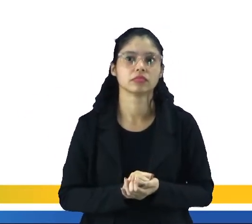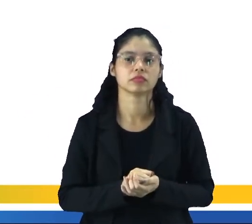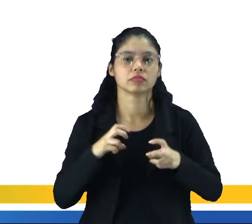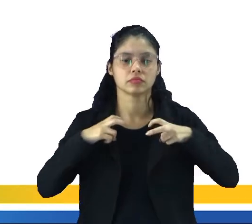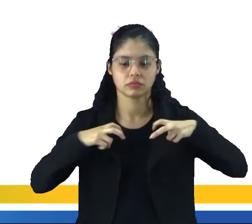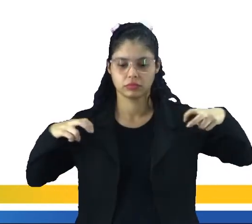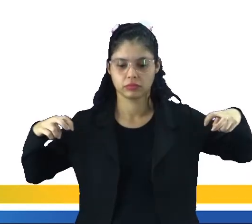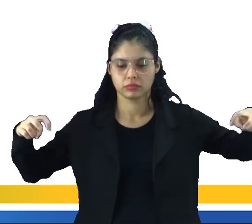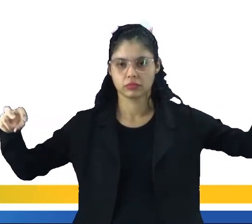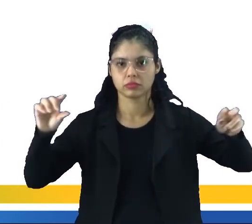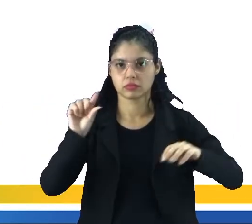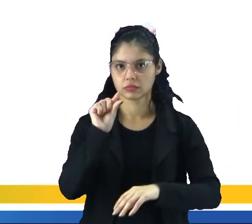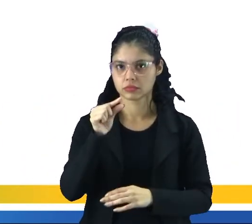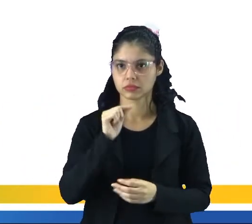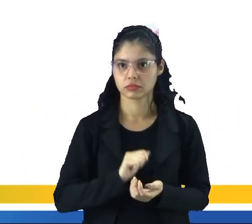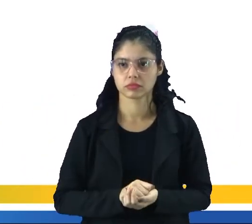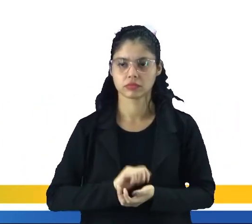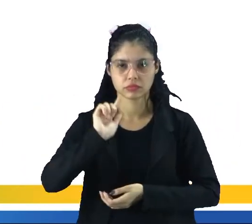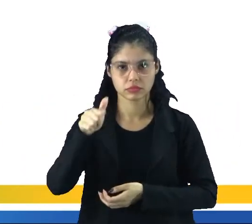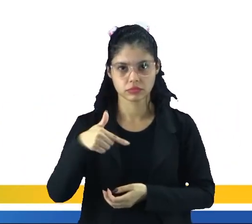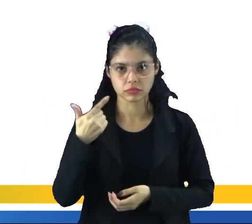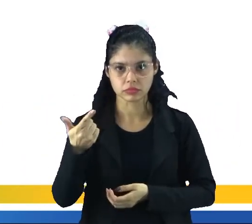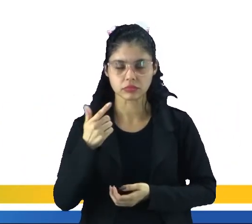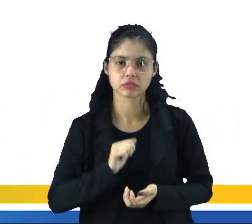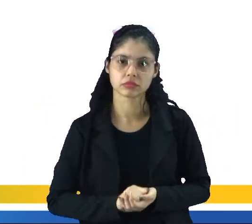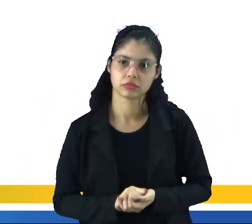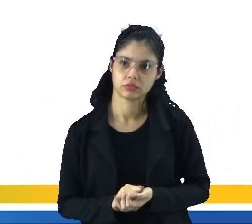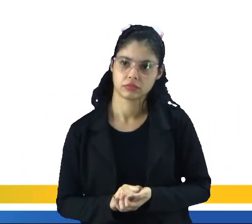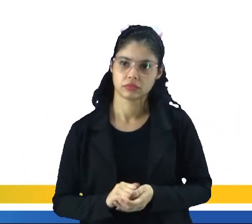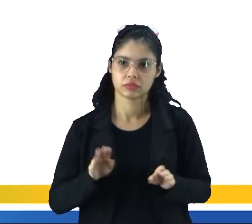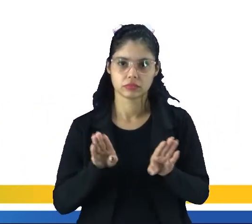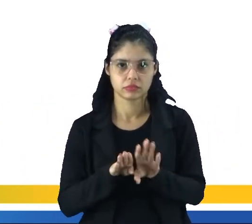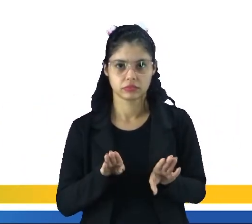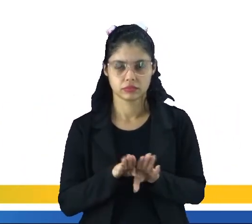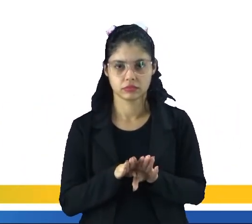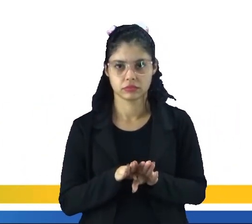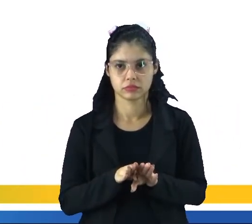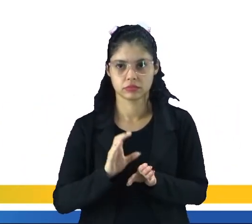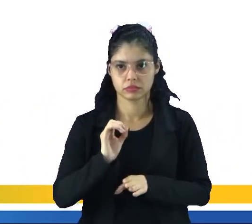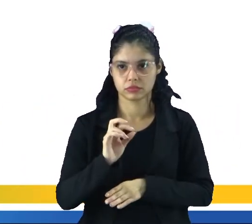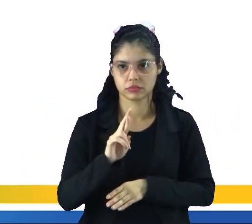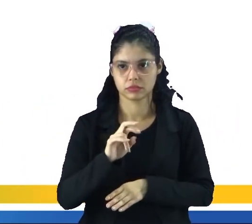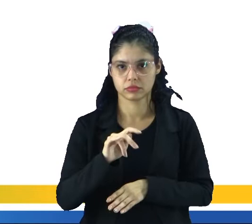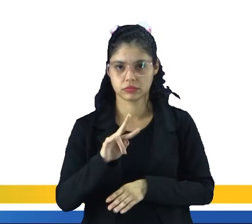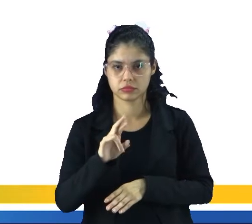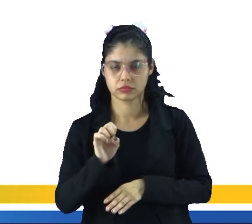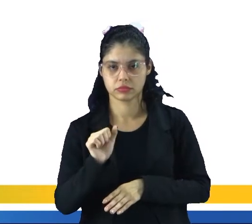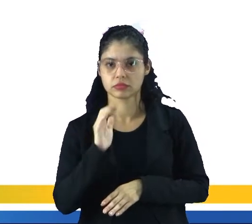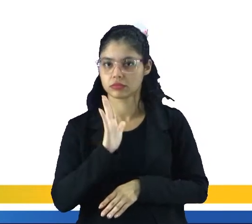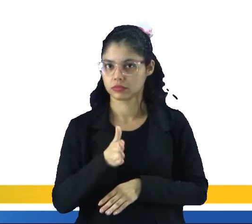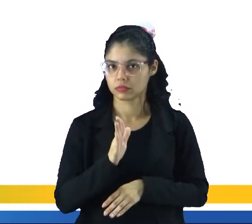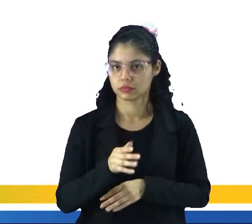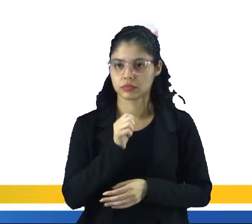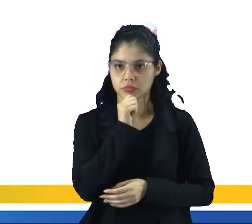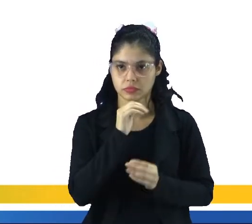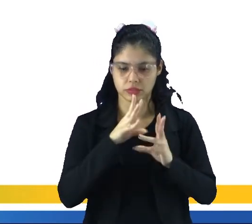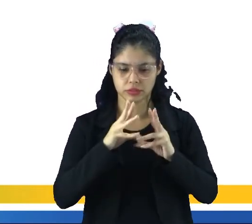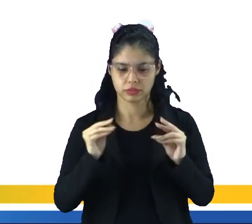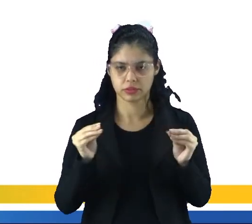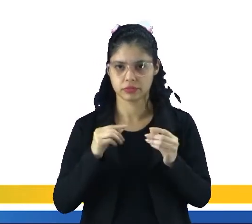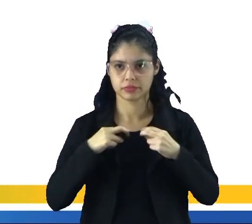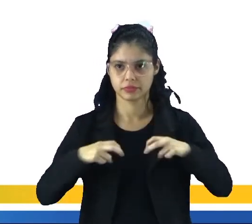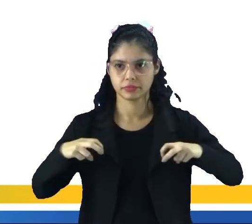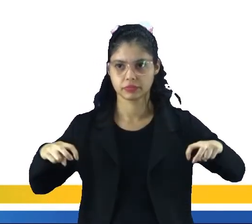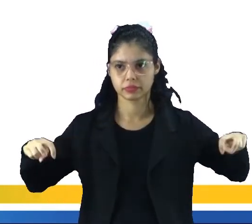ele está um pouco após, para lá, no caso, né, da orquestra, tá? Já bem deteriorado, não